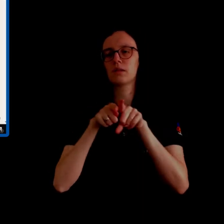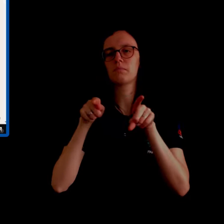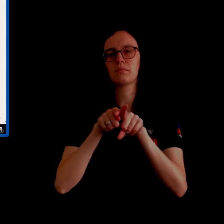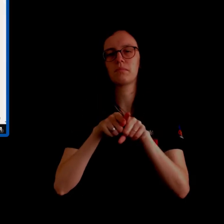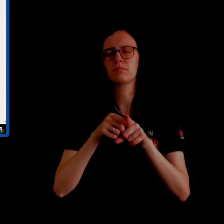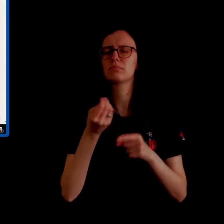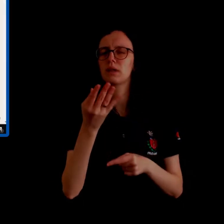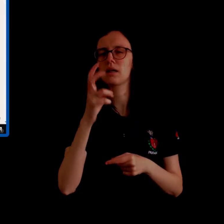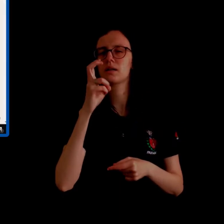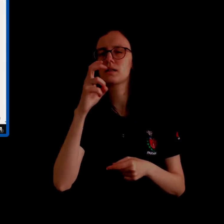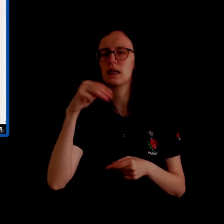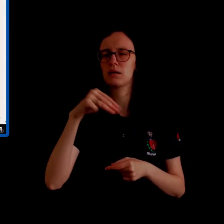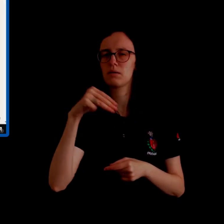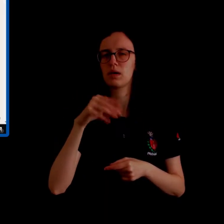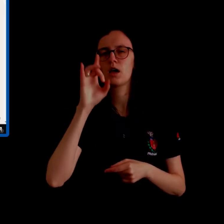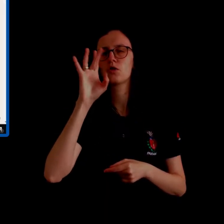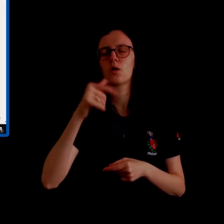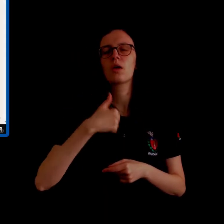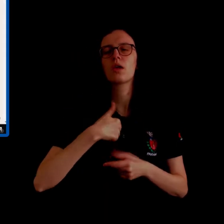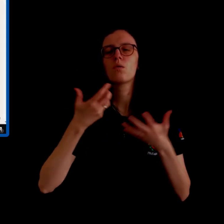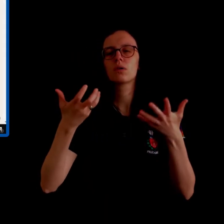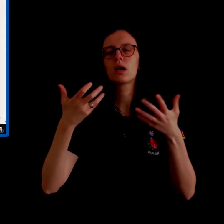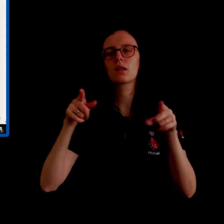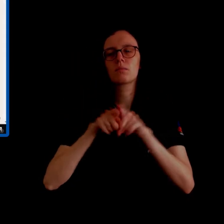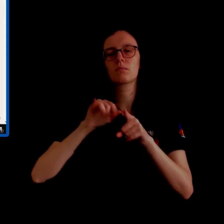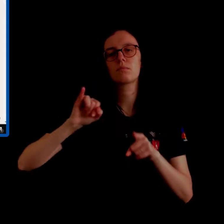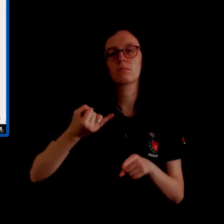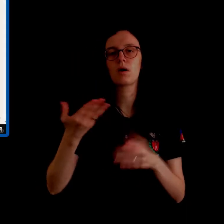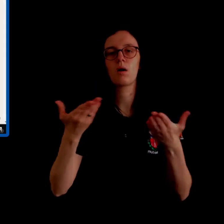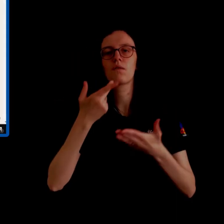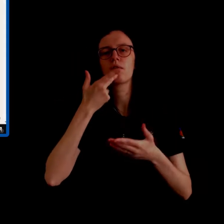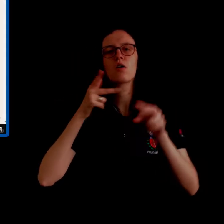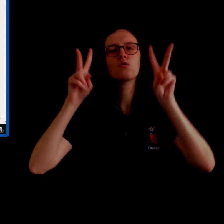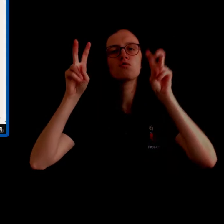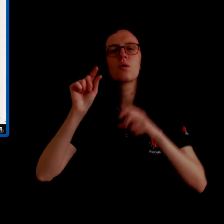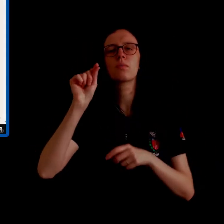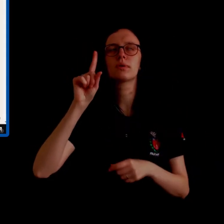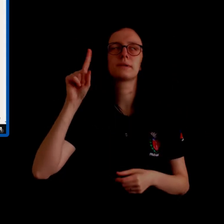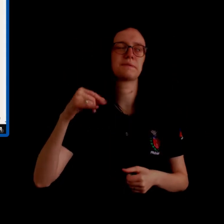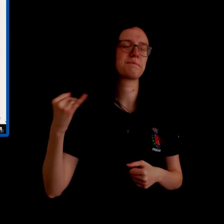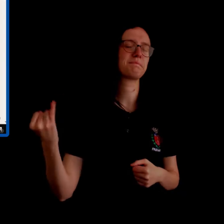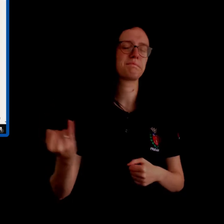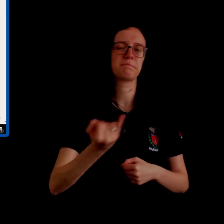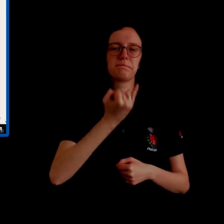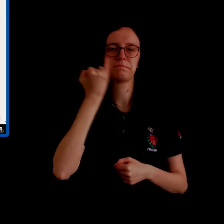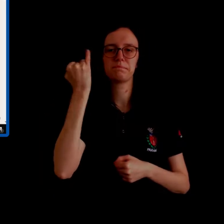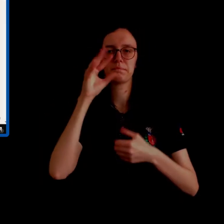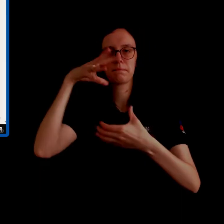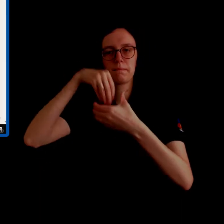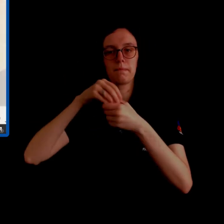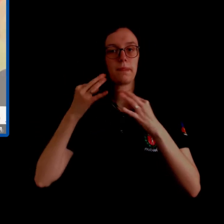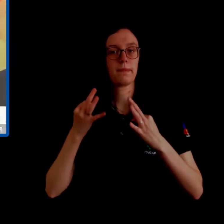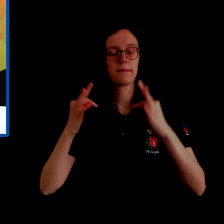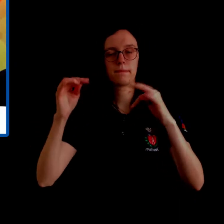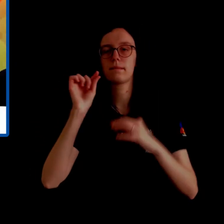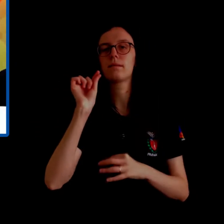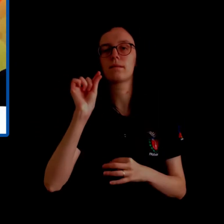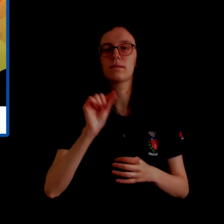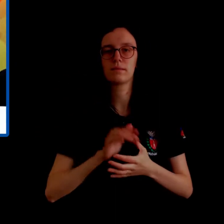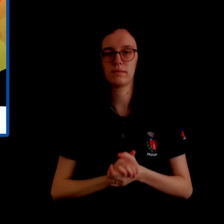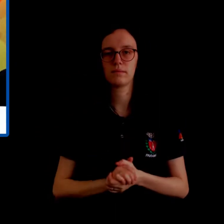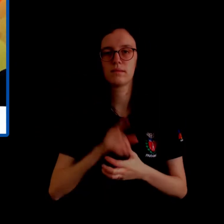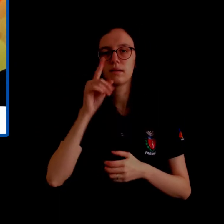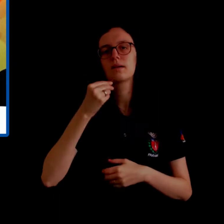5 minutinhos só para eu falar de algo chamado, muito importante dentro da tecnologia, chamado